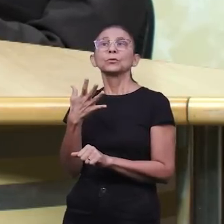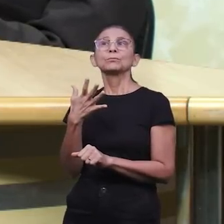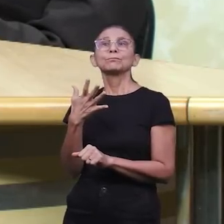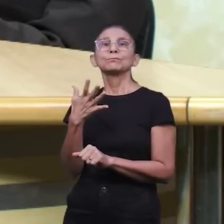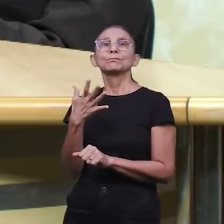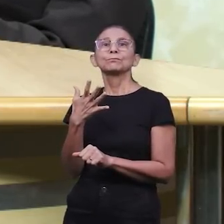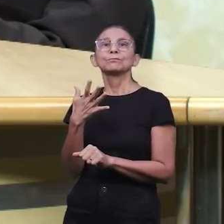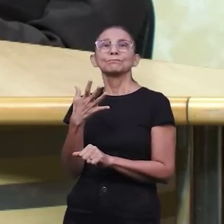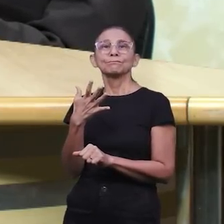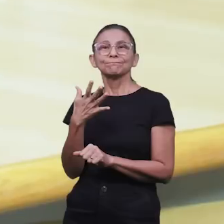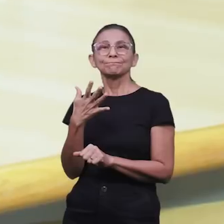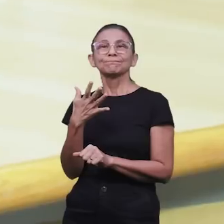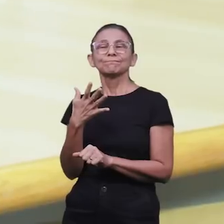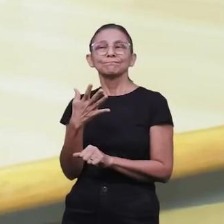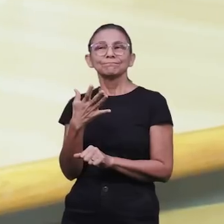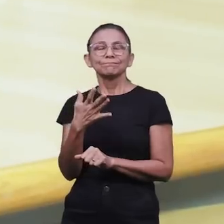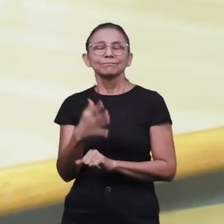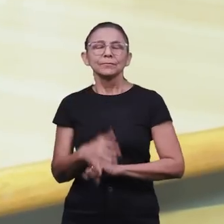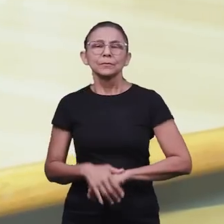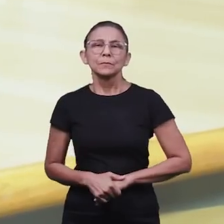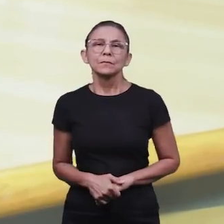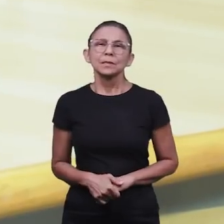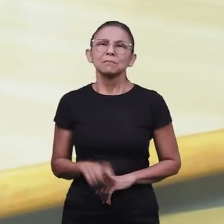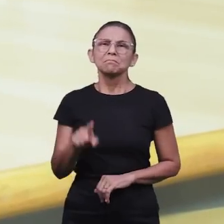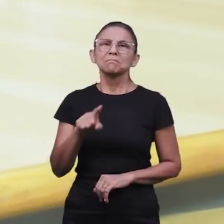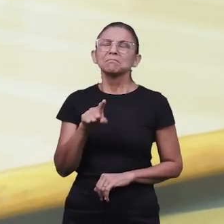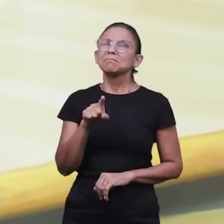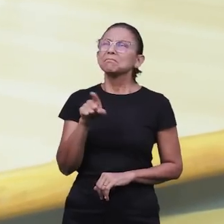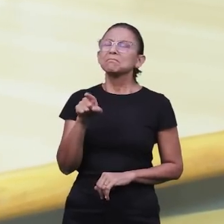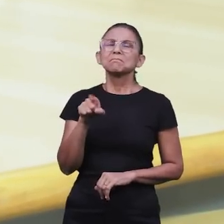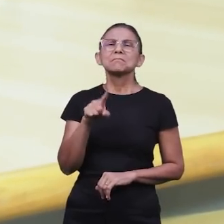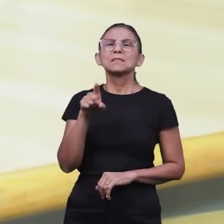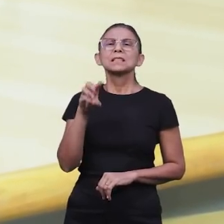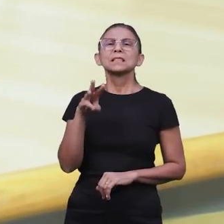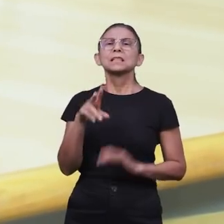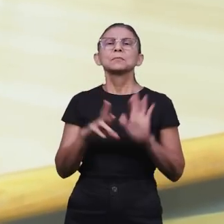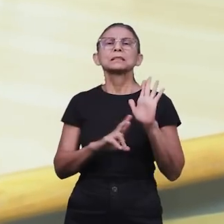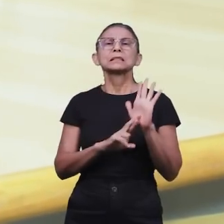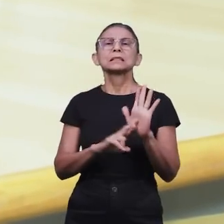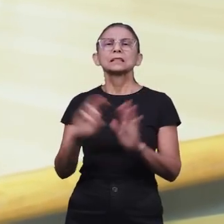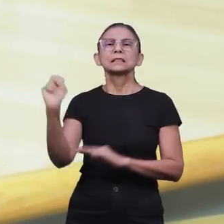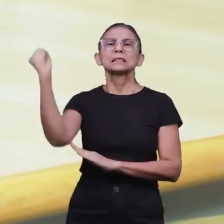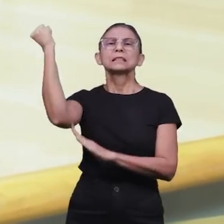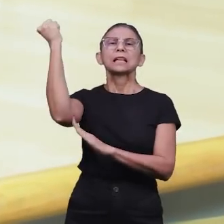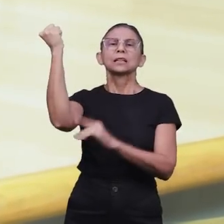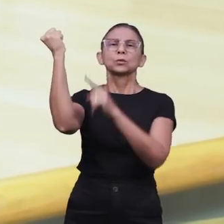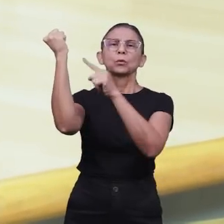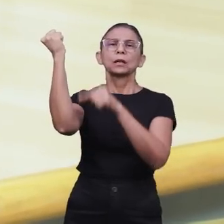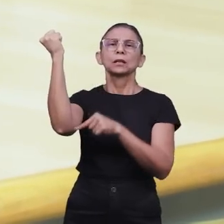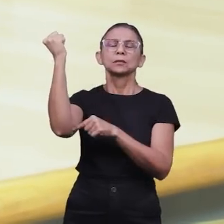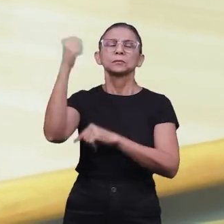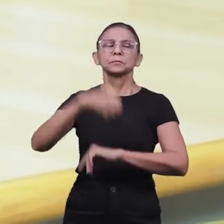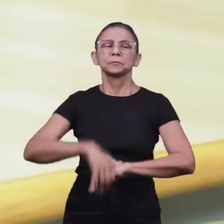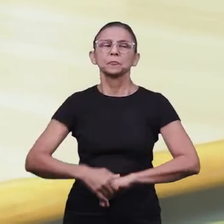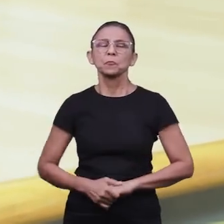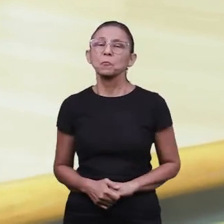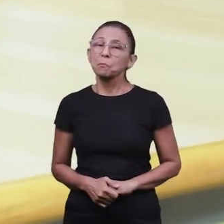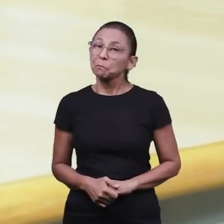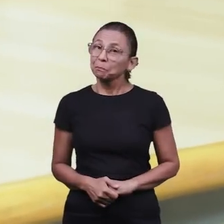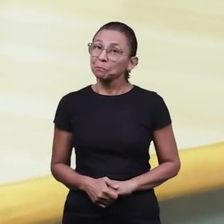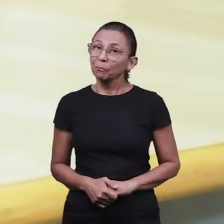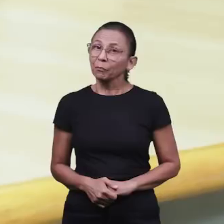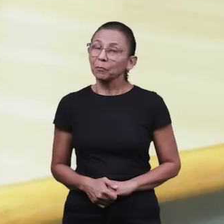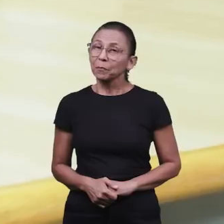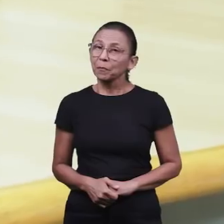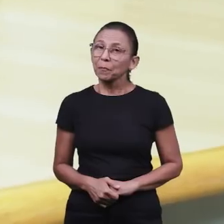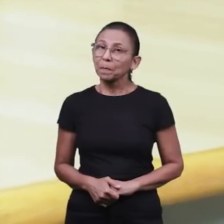Para se conhecer quem representava essa estátua, você vai no capítulo anterior, quando Daniel diz: tu és a cabeça de